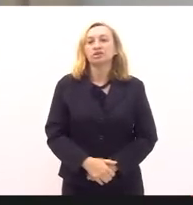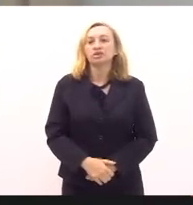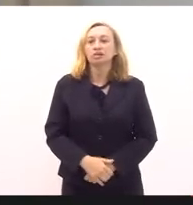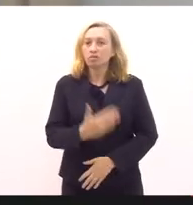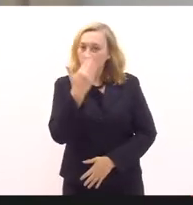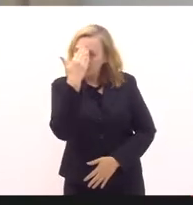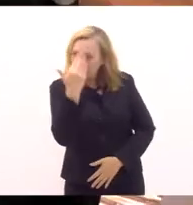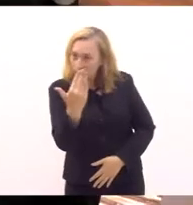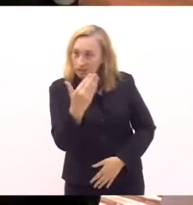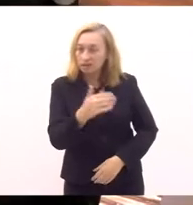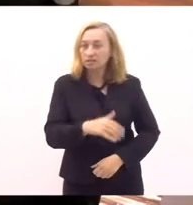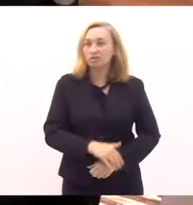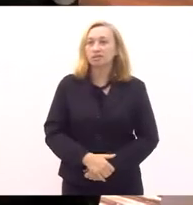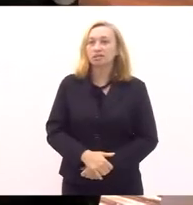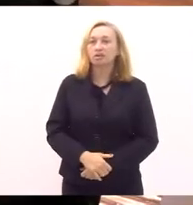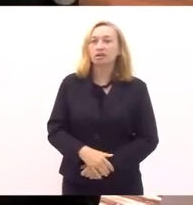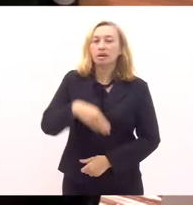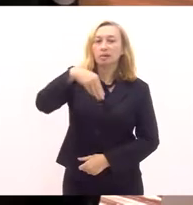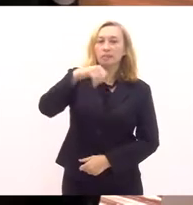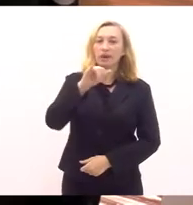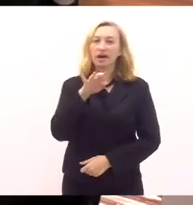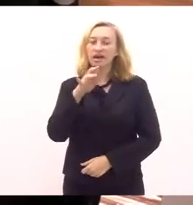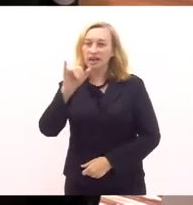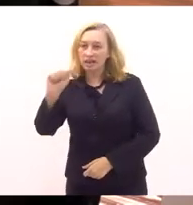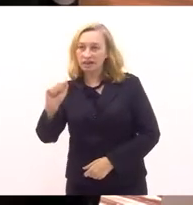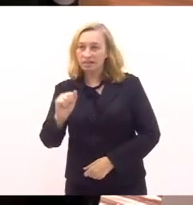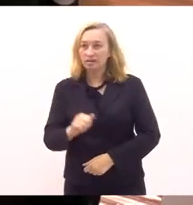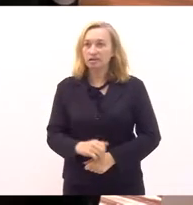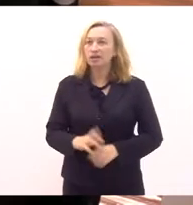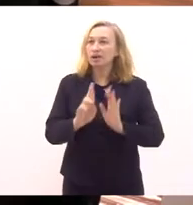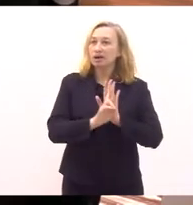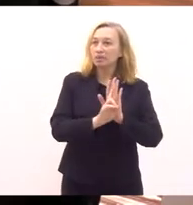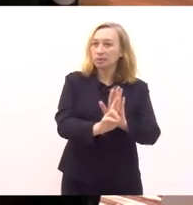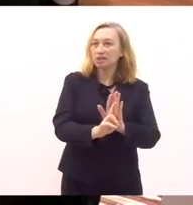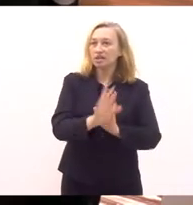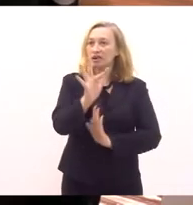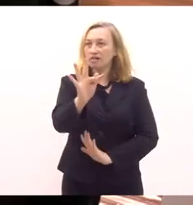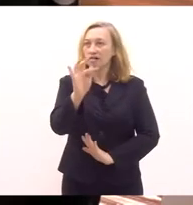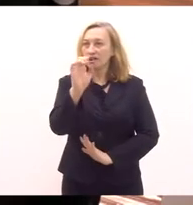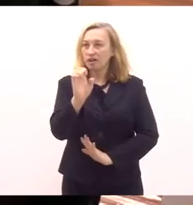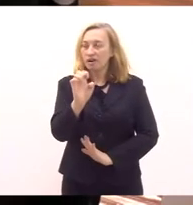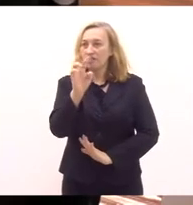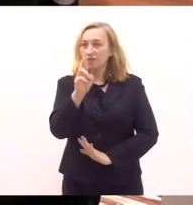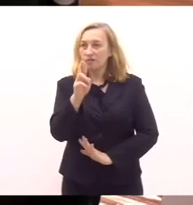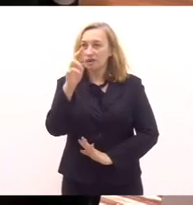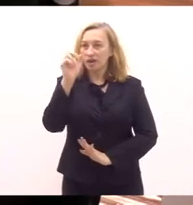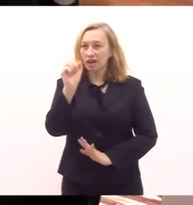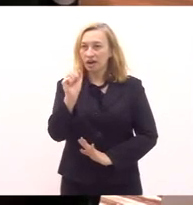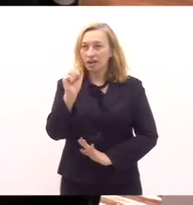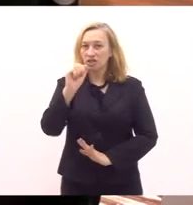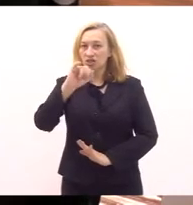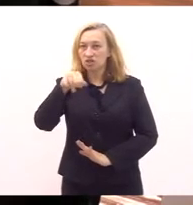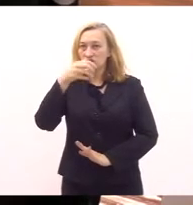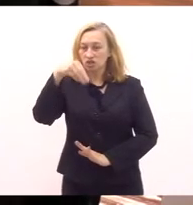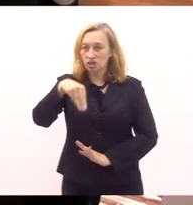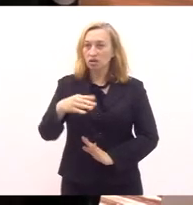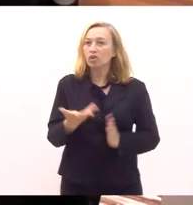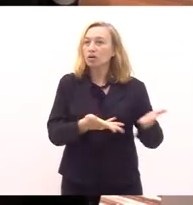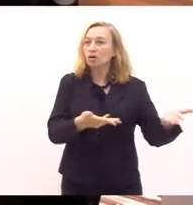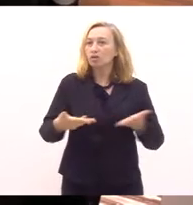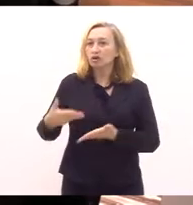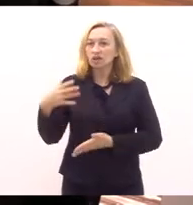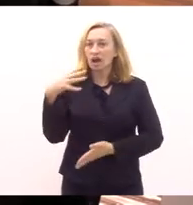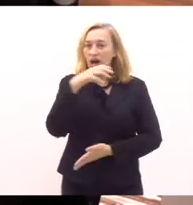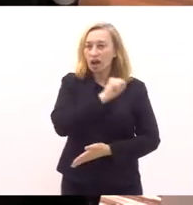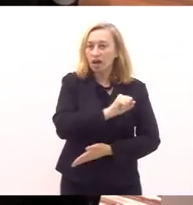Muito obrigada, Maria Rita, representando a Firjan. Eu gostaria de convidar